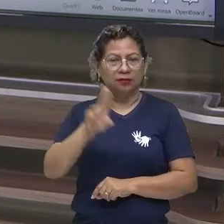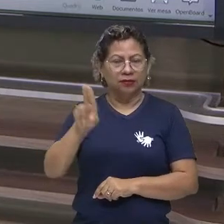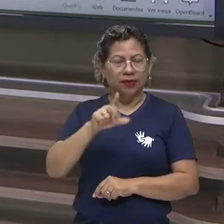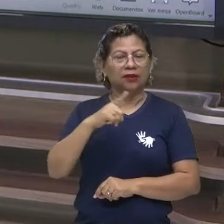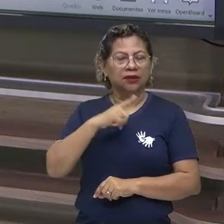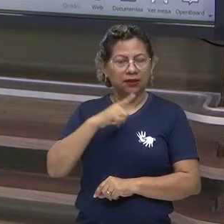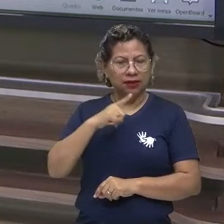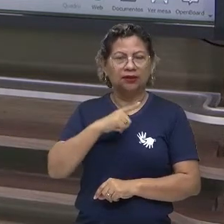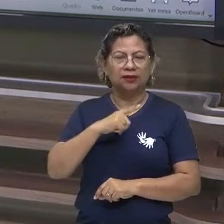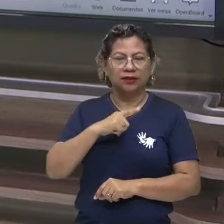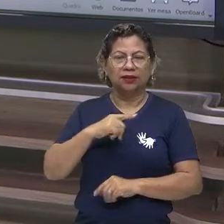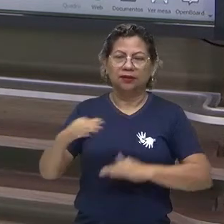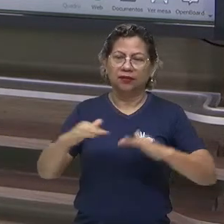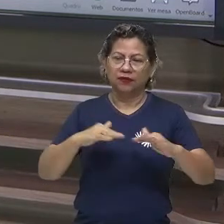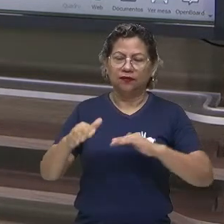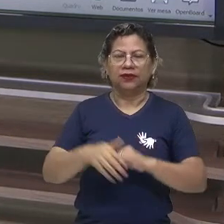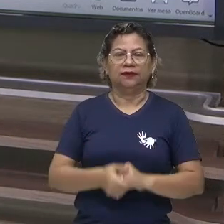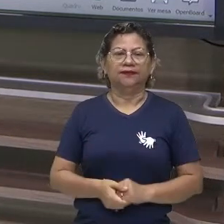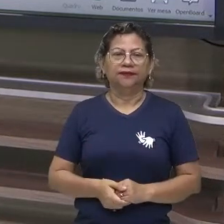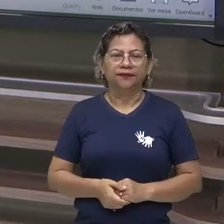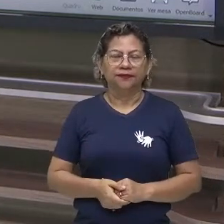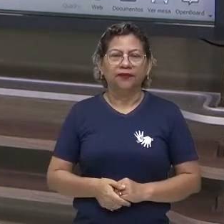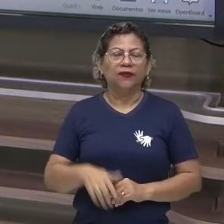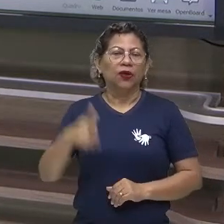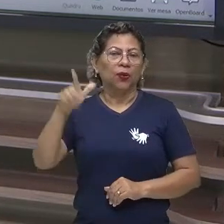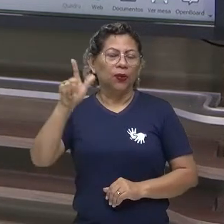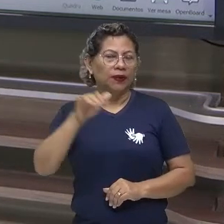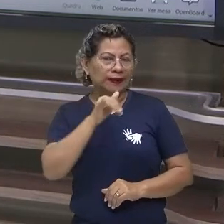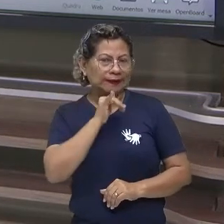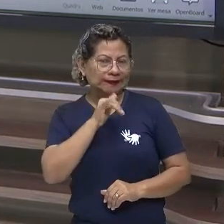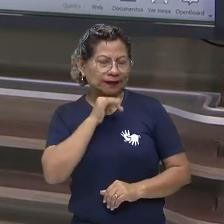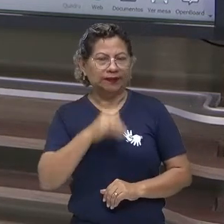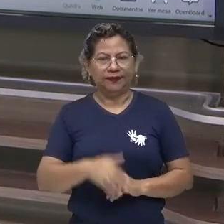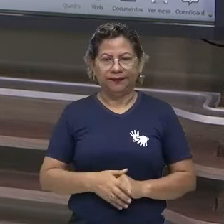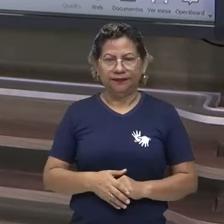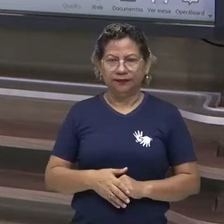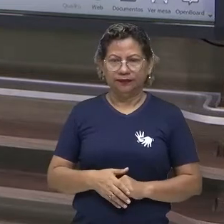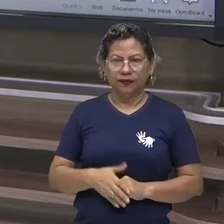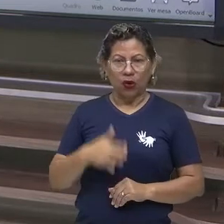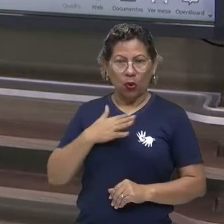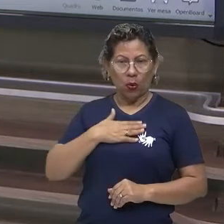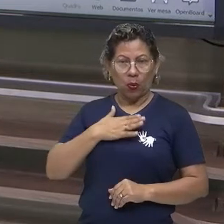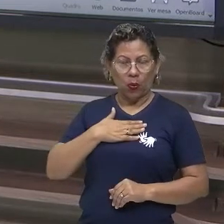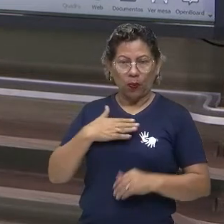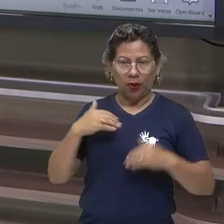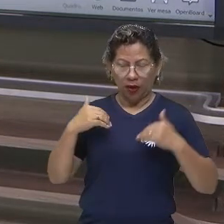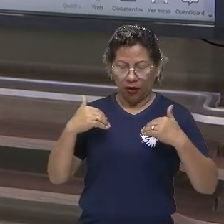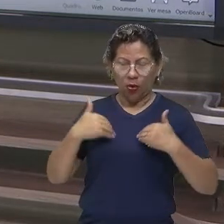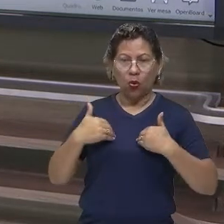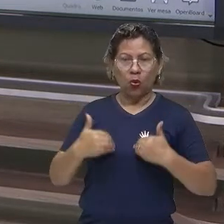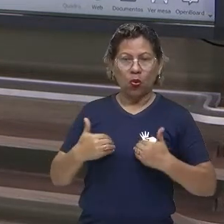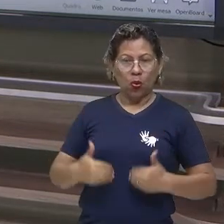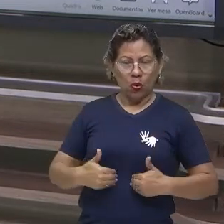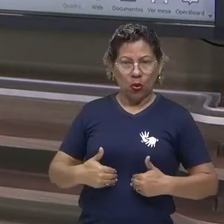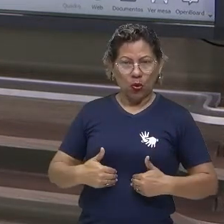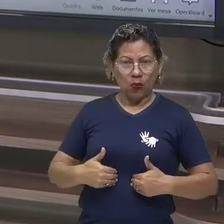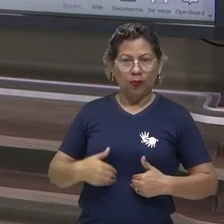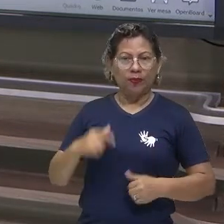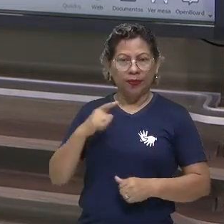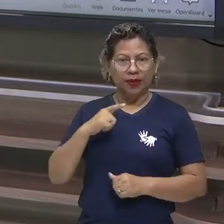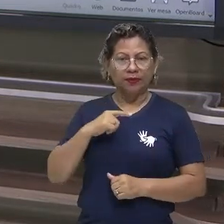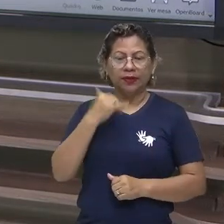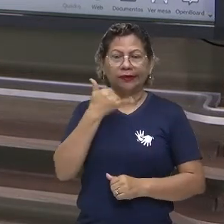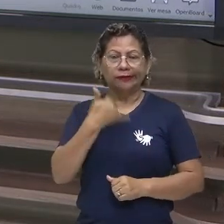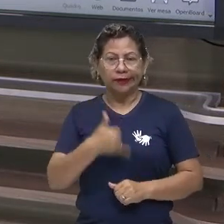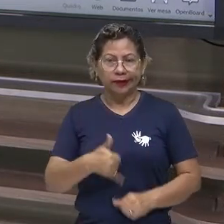movimentos. A energia do meu corpo, por exemplo, qual é a minha fonte energética? O alimento. Né? Quando eu coloco o alimento dentro do meu organismo,